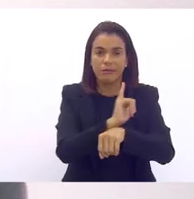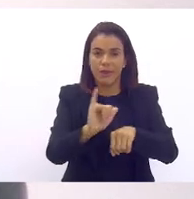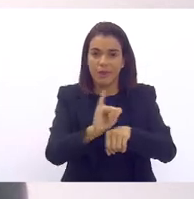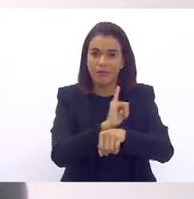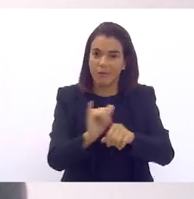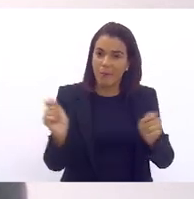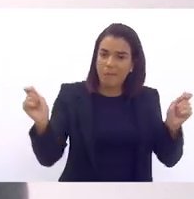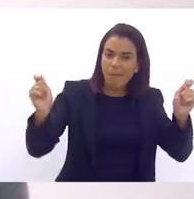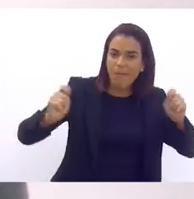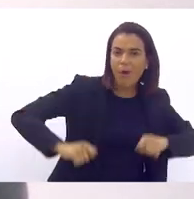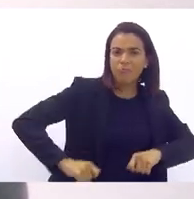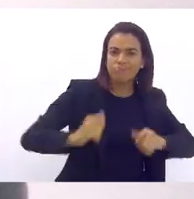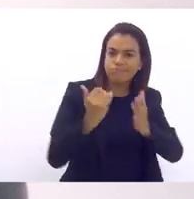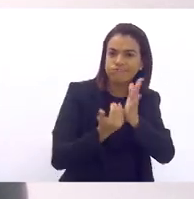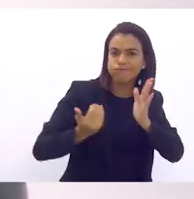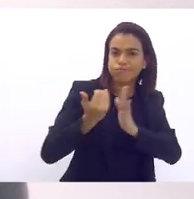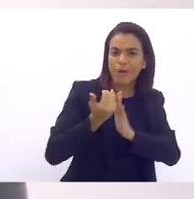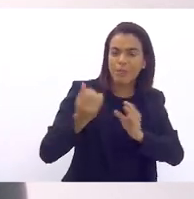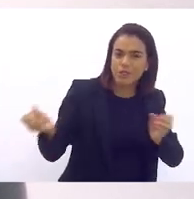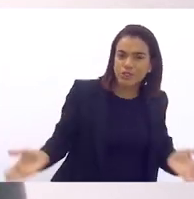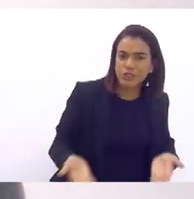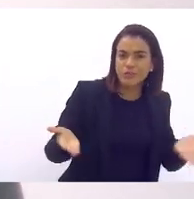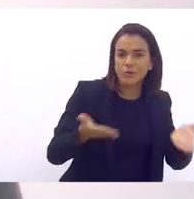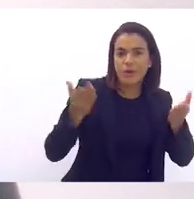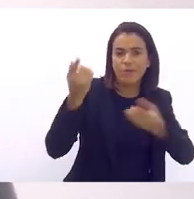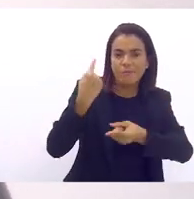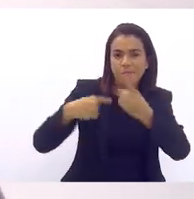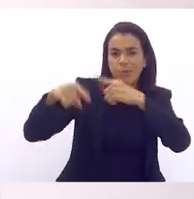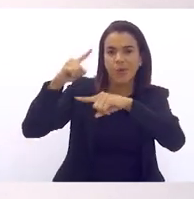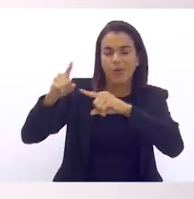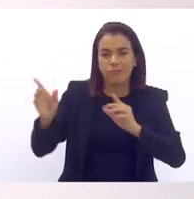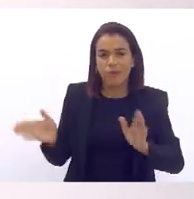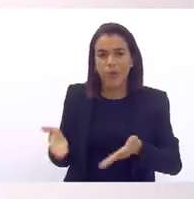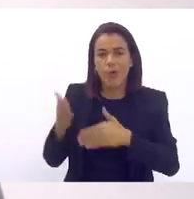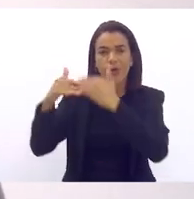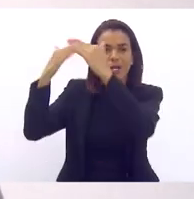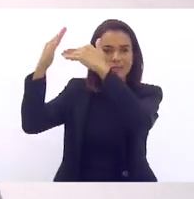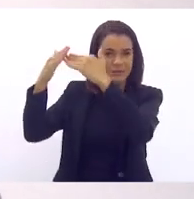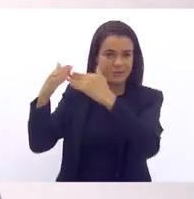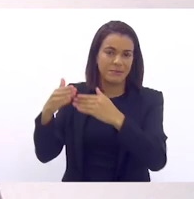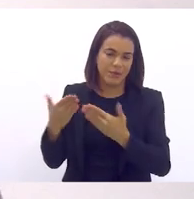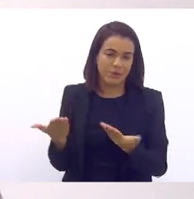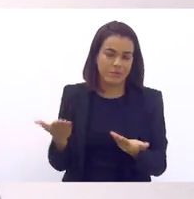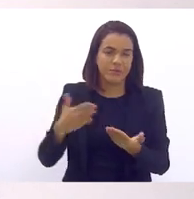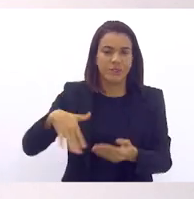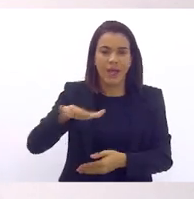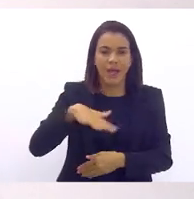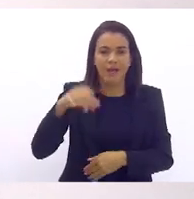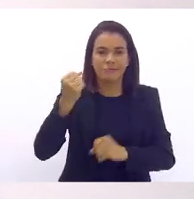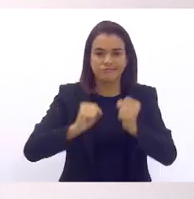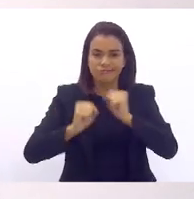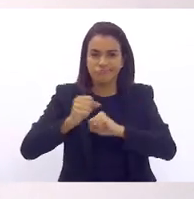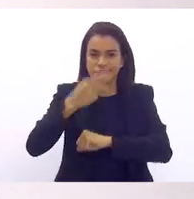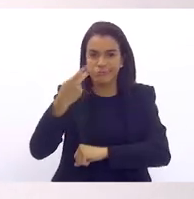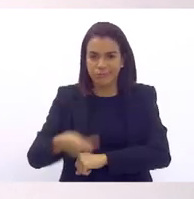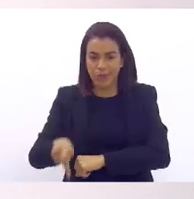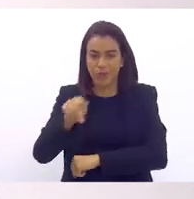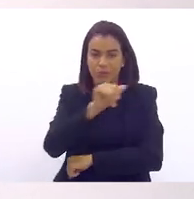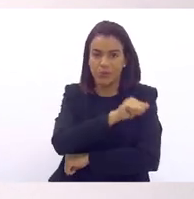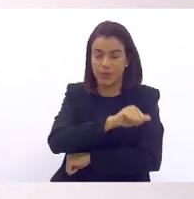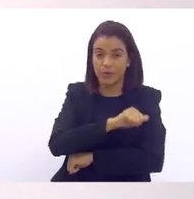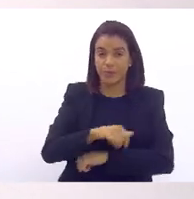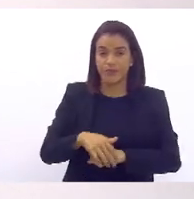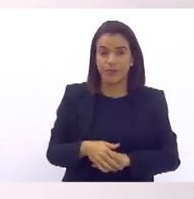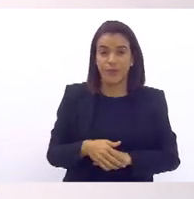potente que o é para estimular a Inovação para estimular o crescimento o desenvolvimento da indústria local isso é uma